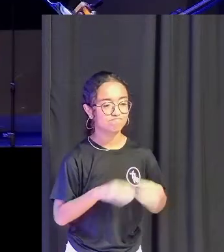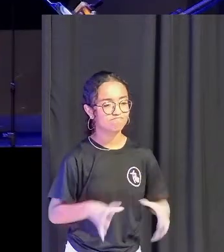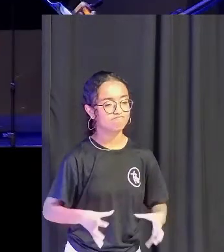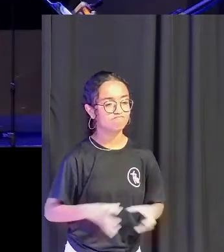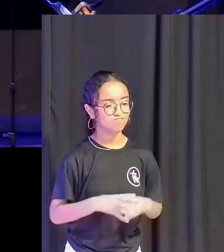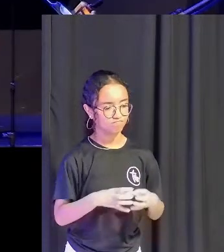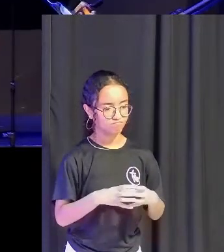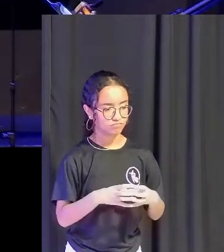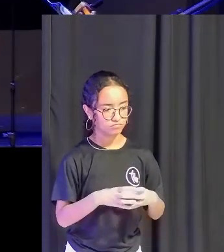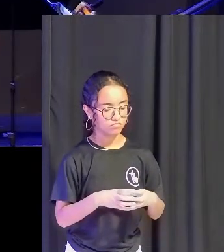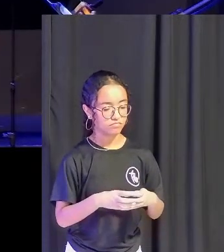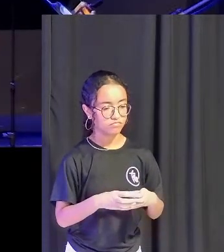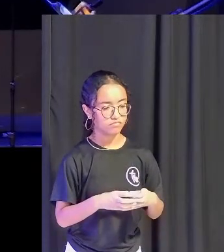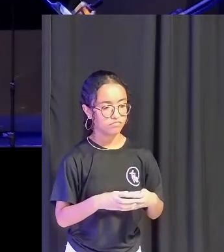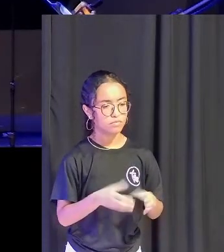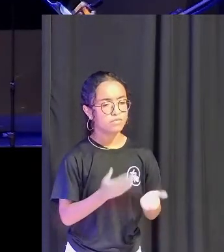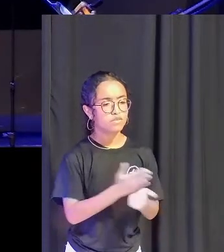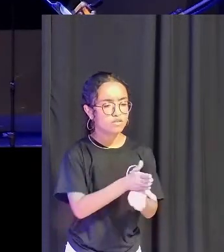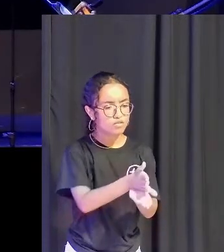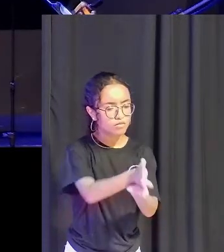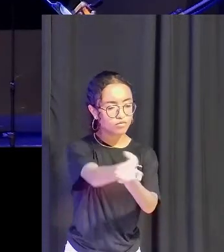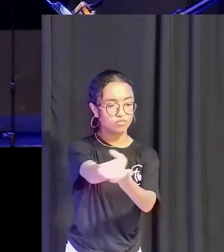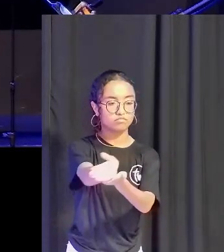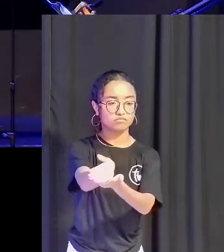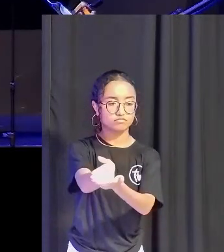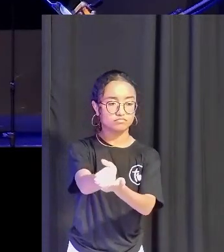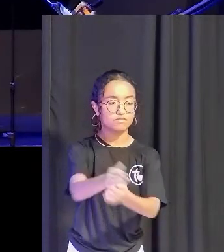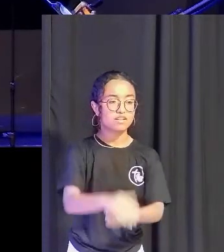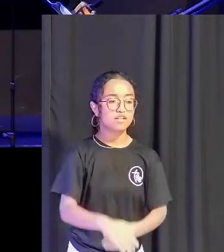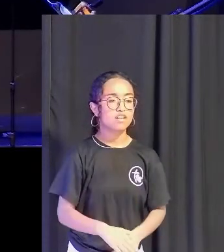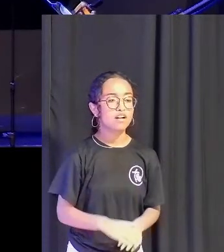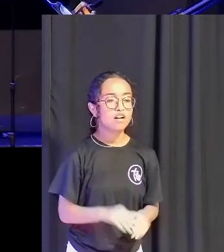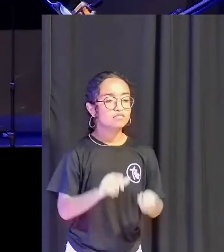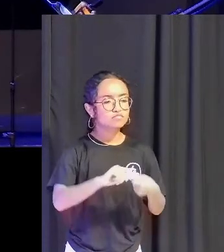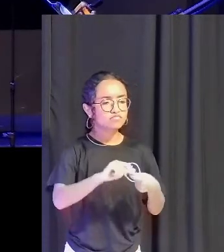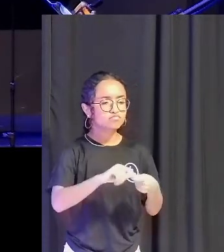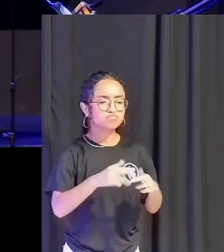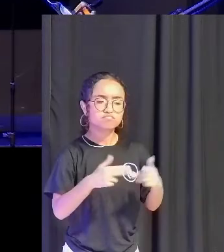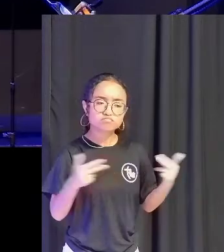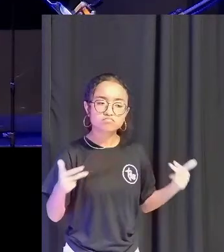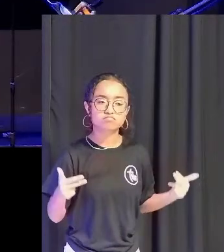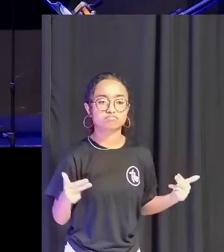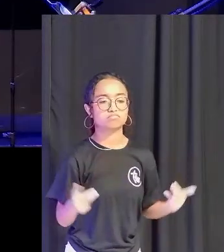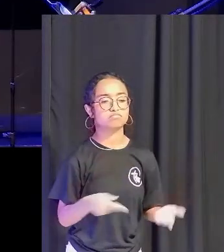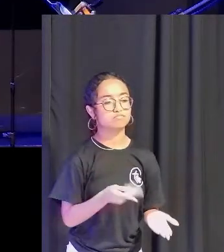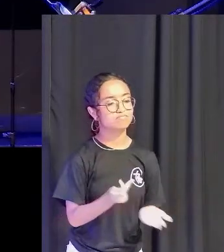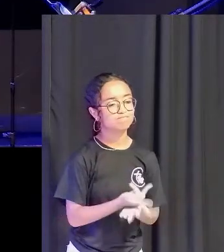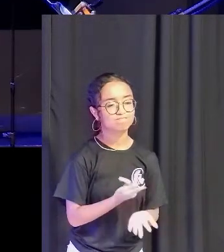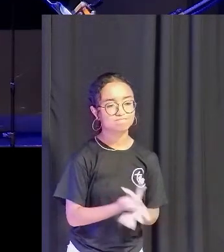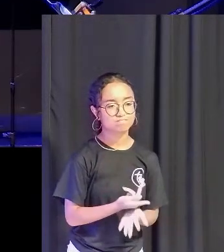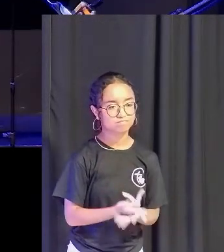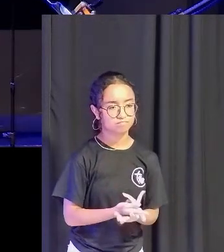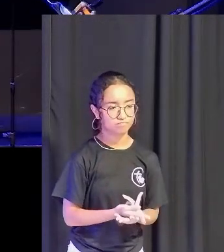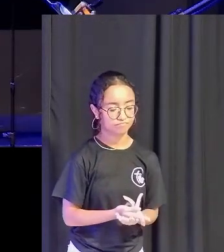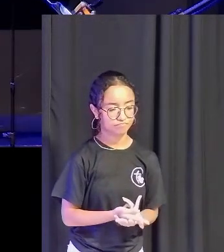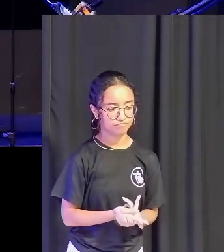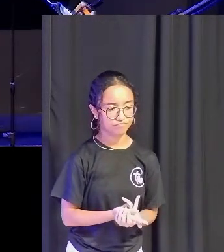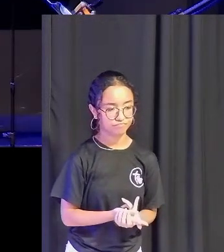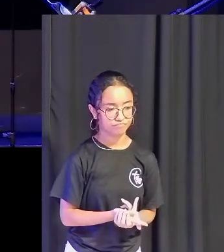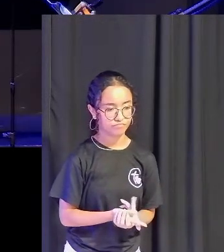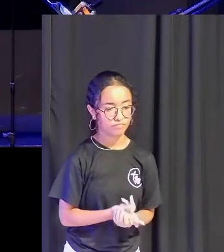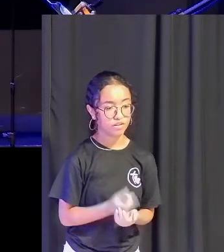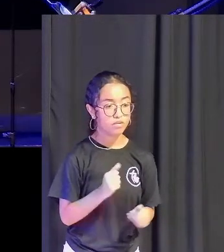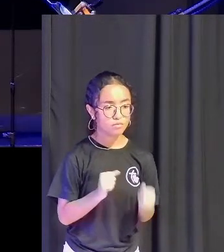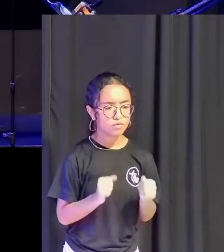a nos desviar ou a fazer alguma coisa que Deus não quer que a gente faça. Sejam coisas